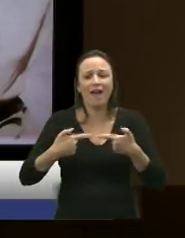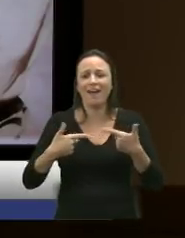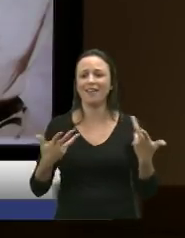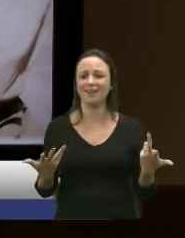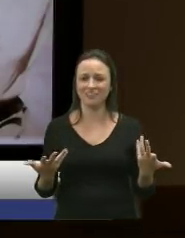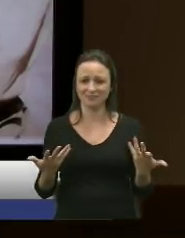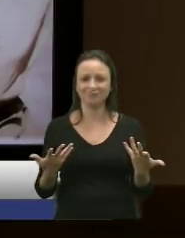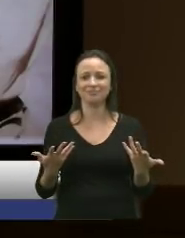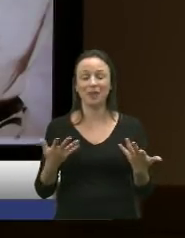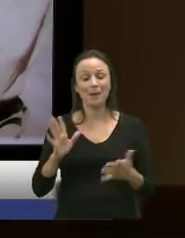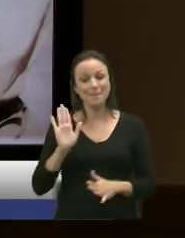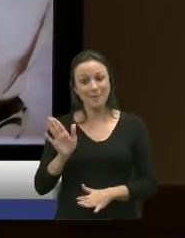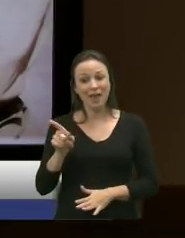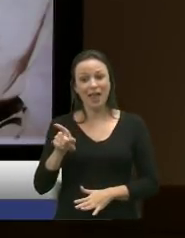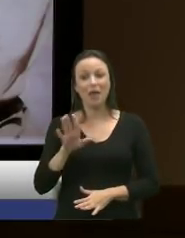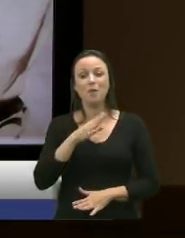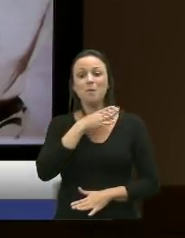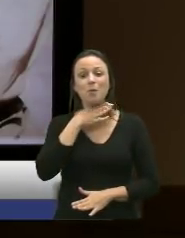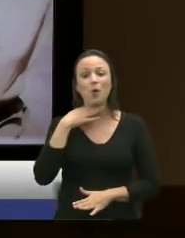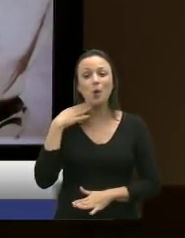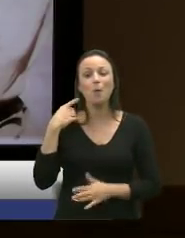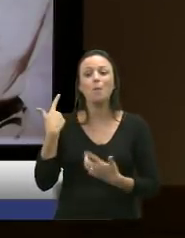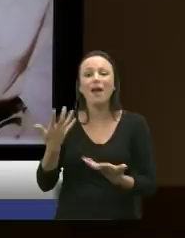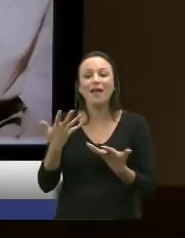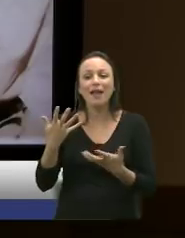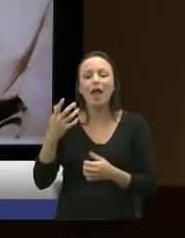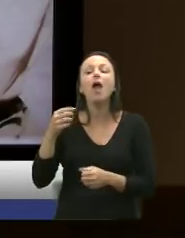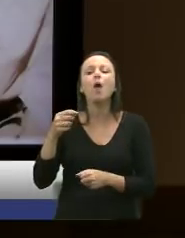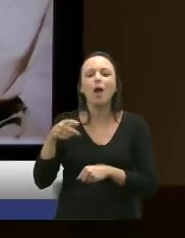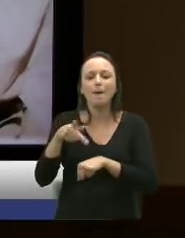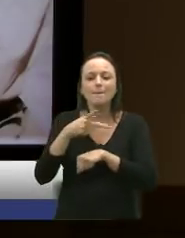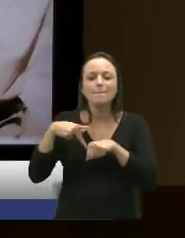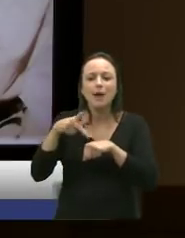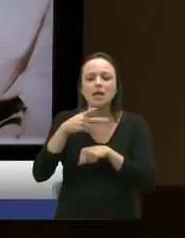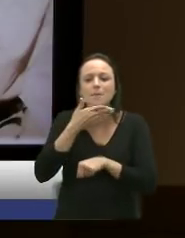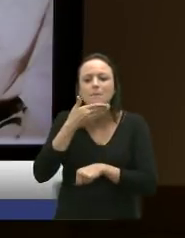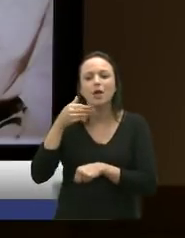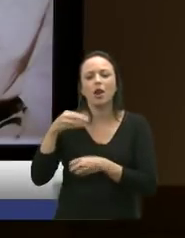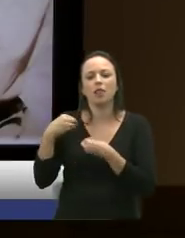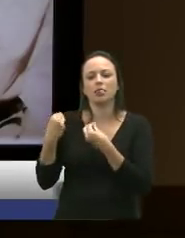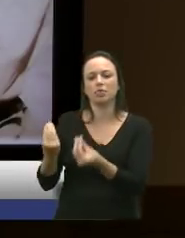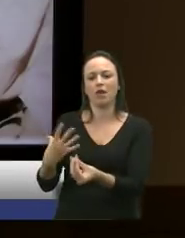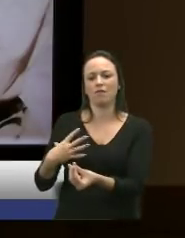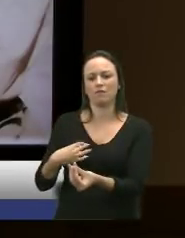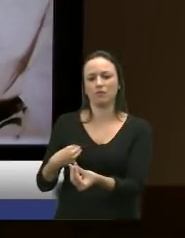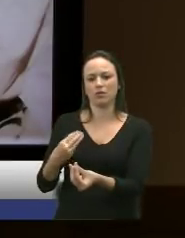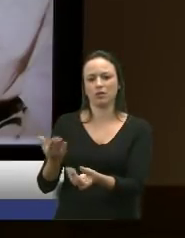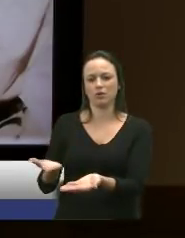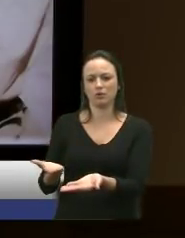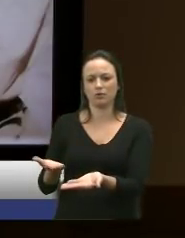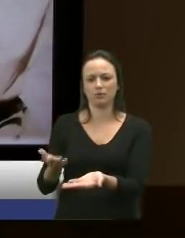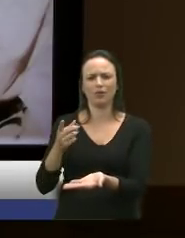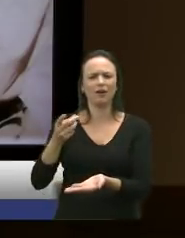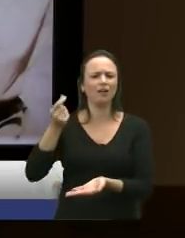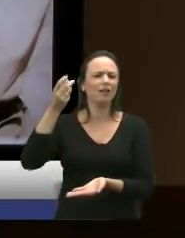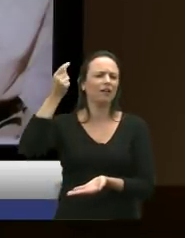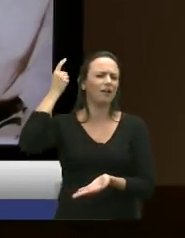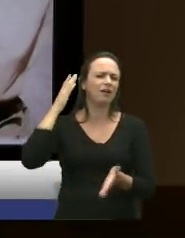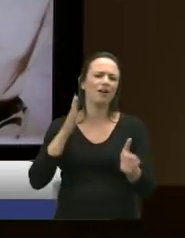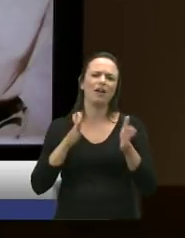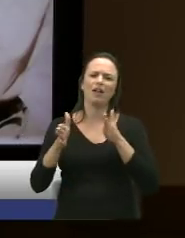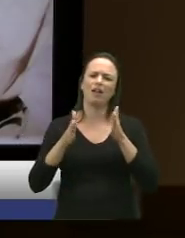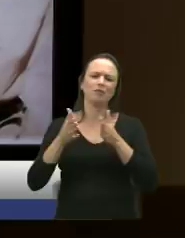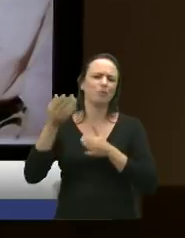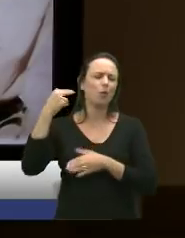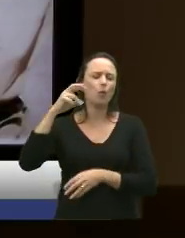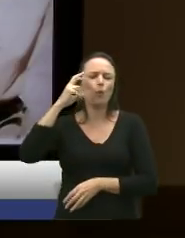venha a falecer, é em nome de um país melhor para o filhinho. Eu vou falar mais uma vez, é outra época. É outra